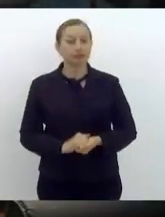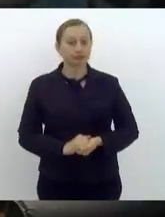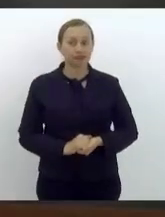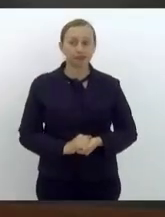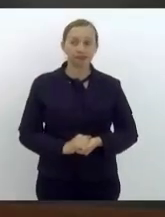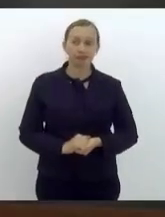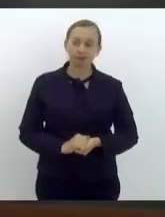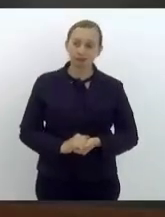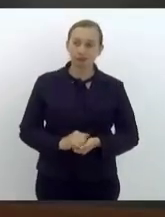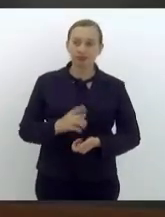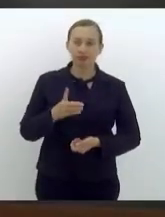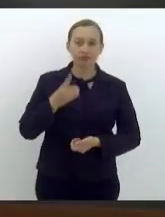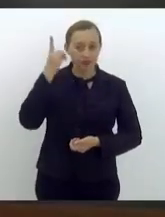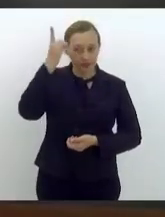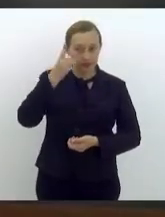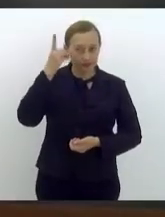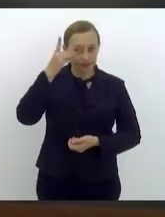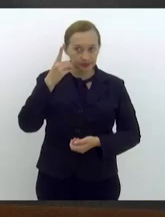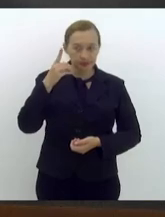Deputado